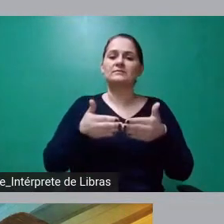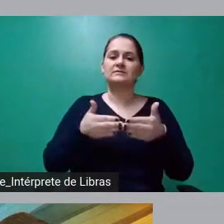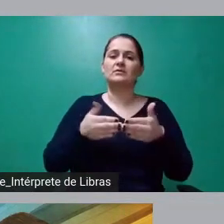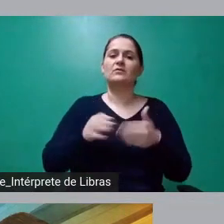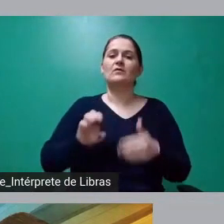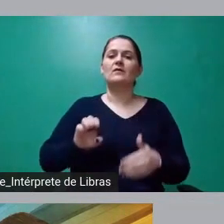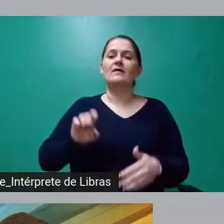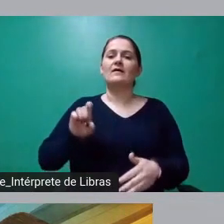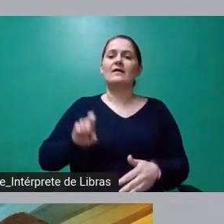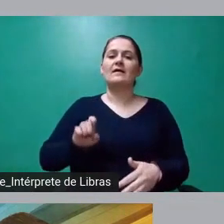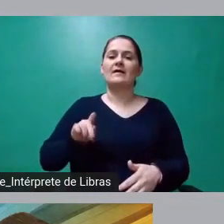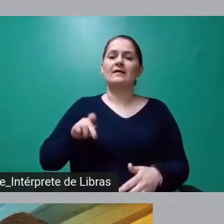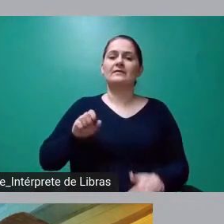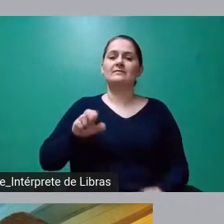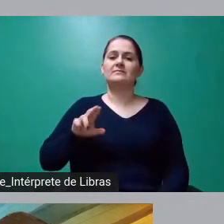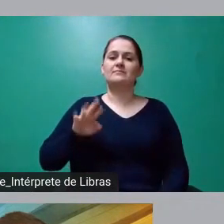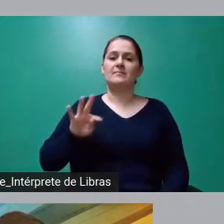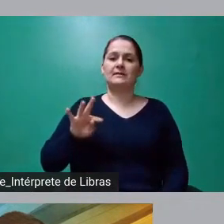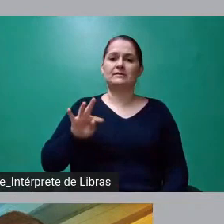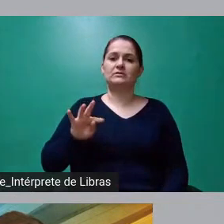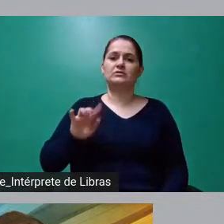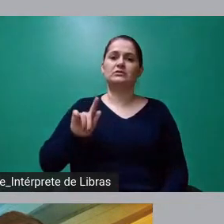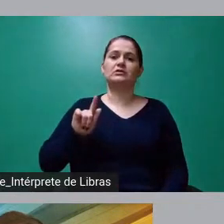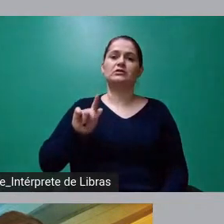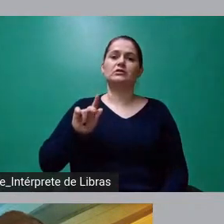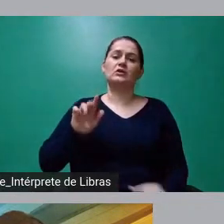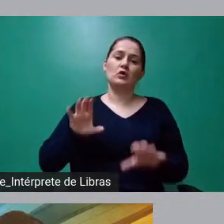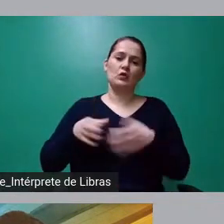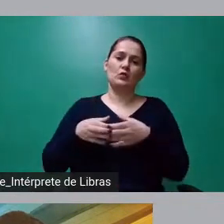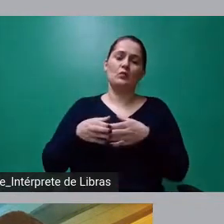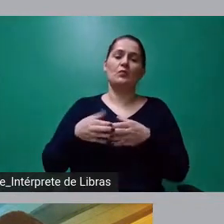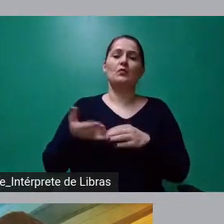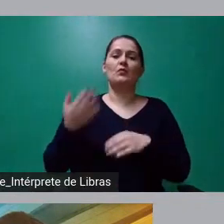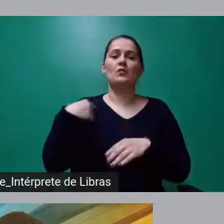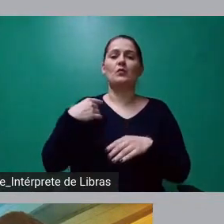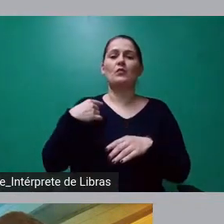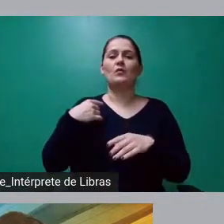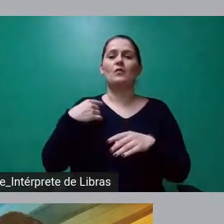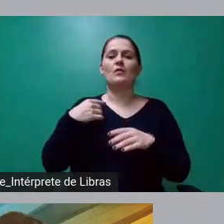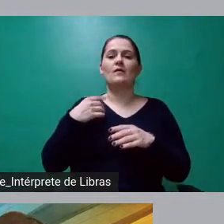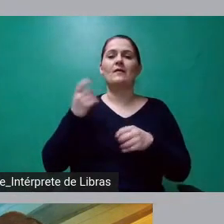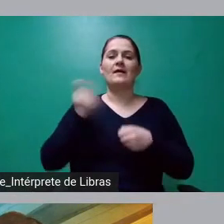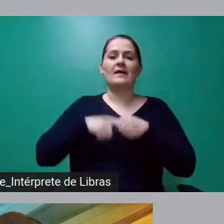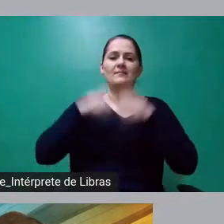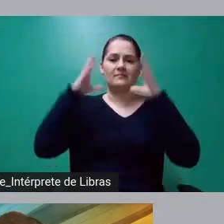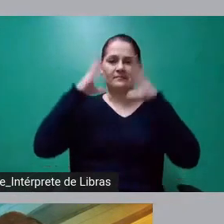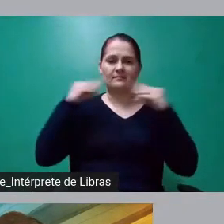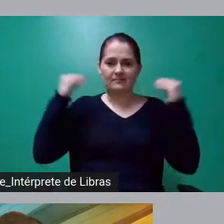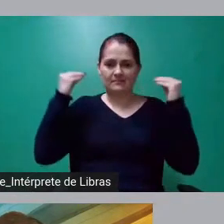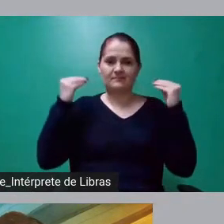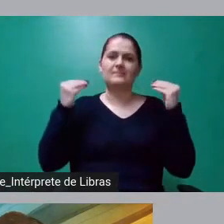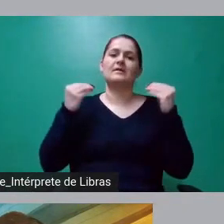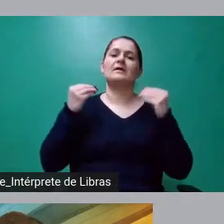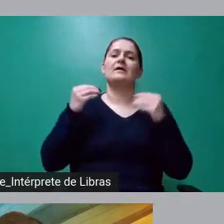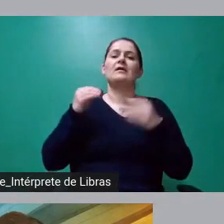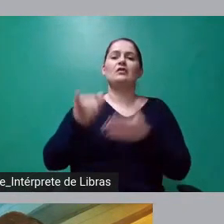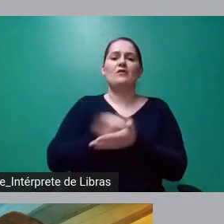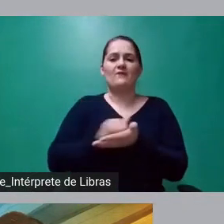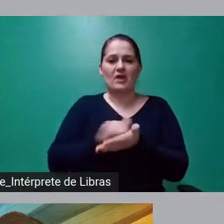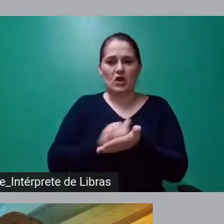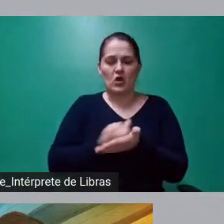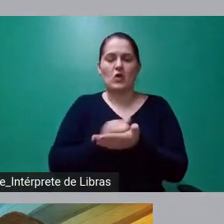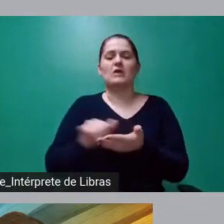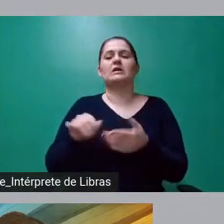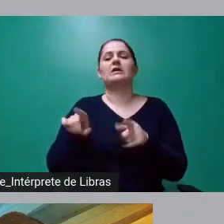da UNCTAD ONU em Bruxelas em 2009, Nova York em 2011 e tem vários livros e